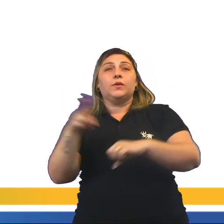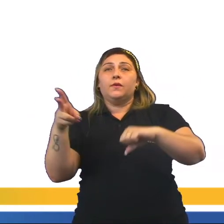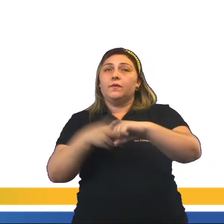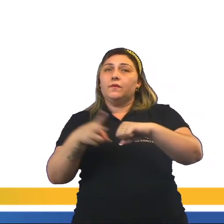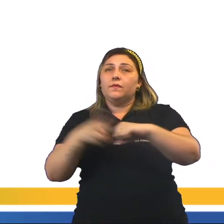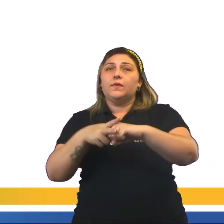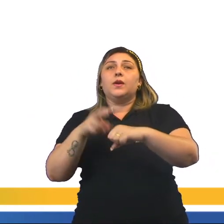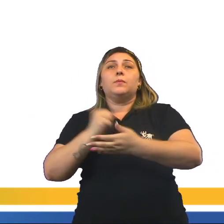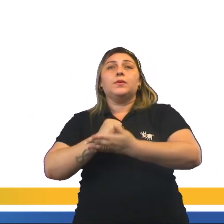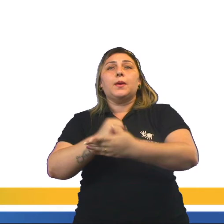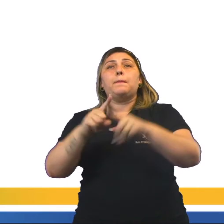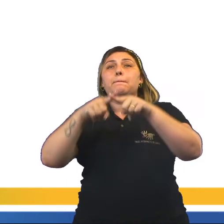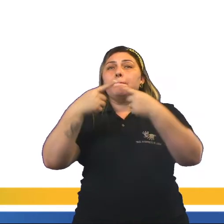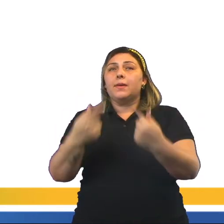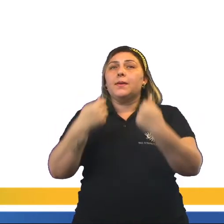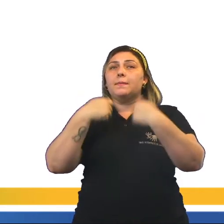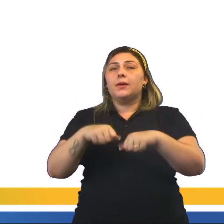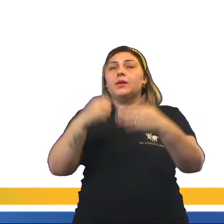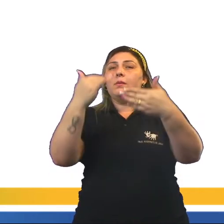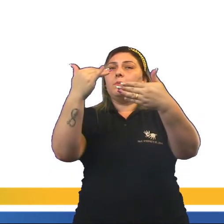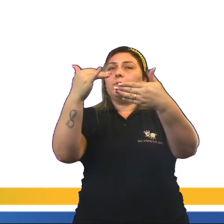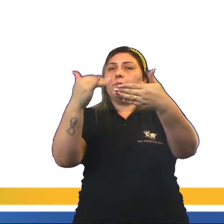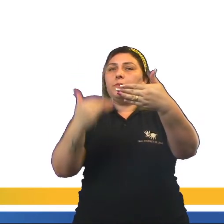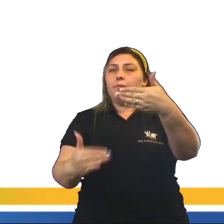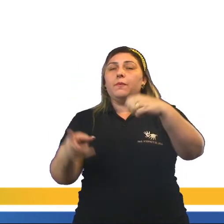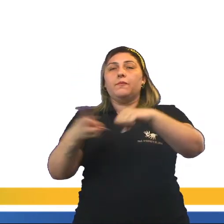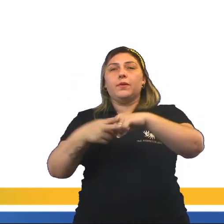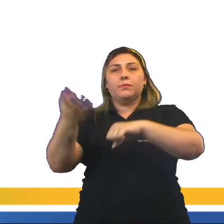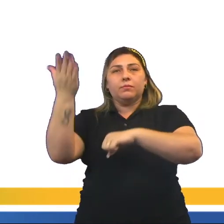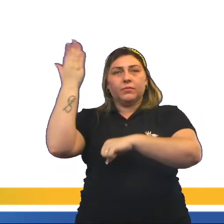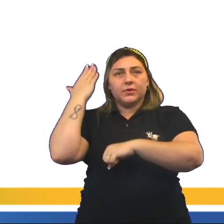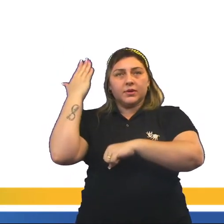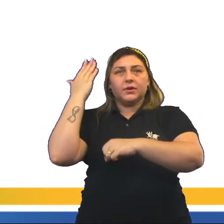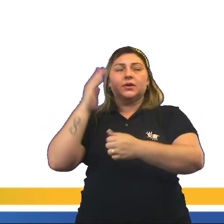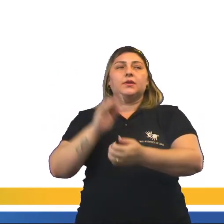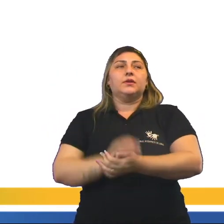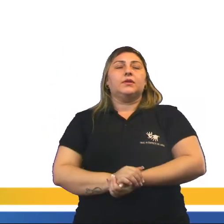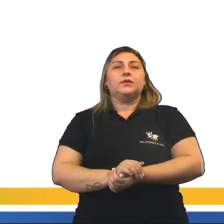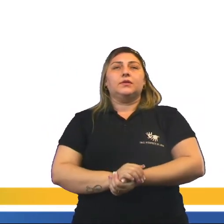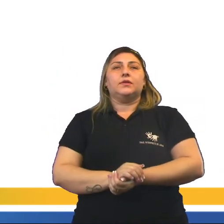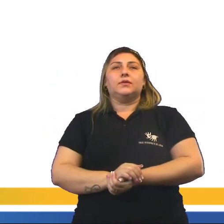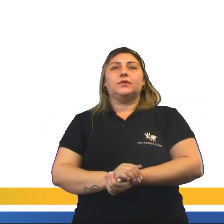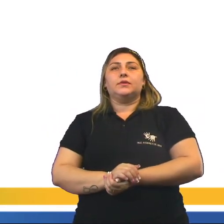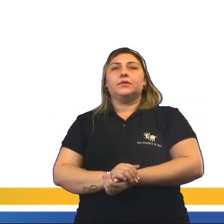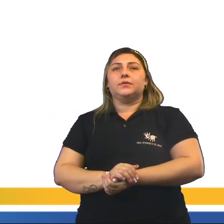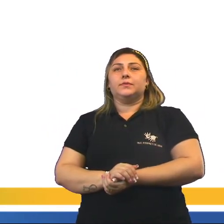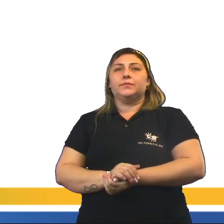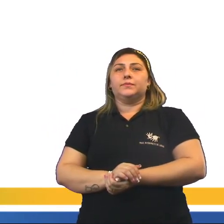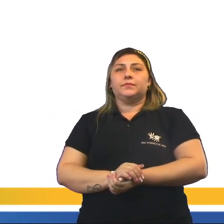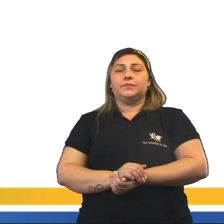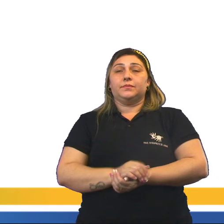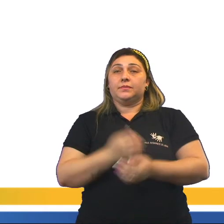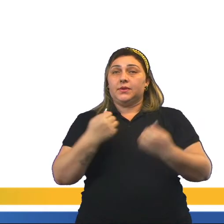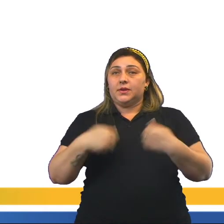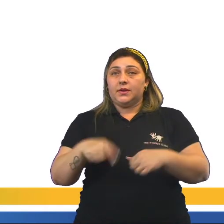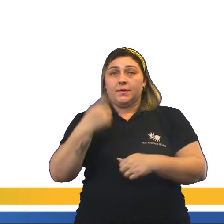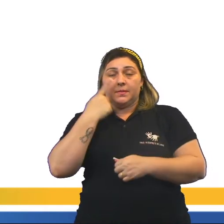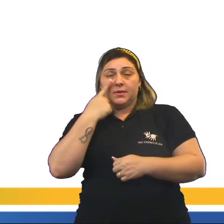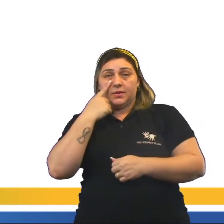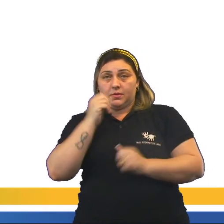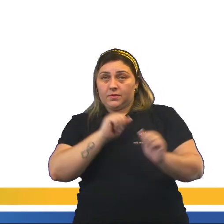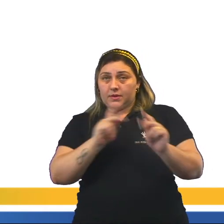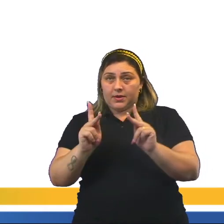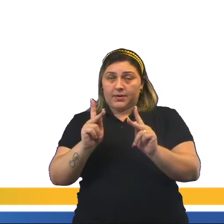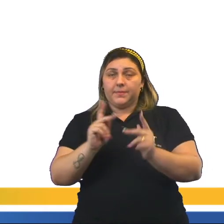verbo auxiliar, porém você tem que conjugar o seu verbo para o passado, que é aquela questão do verbo regular ou irregular. Vocês precisam observar isso,